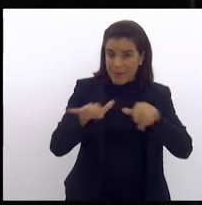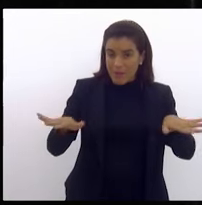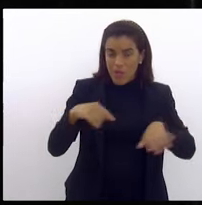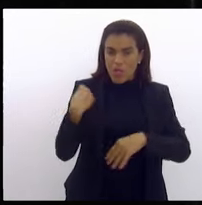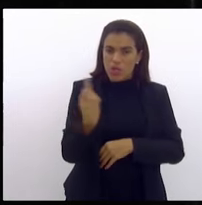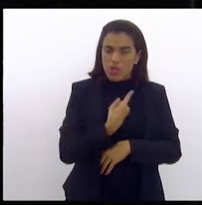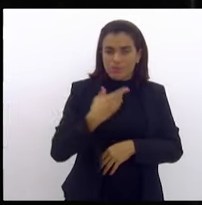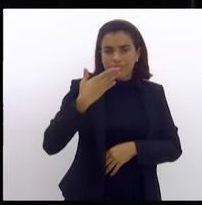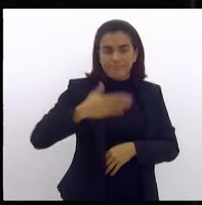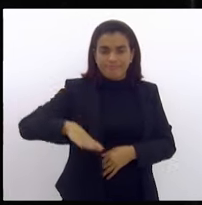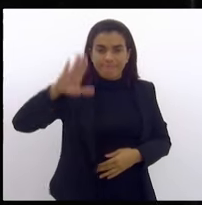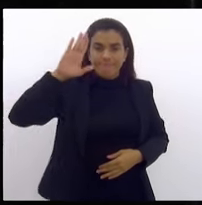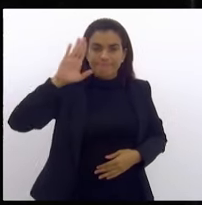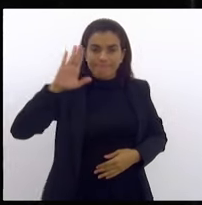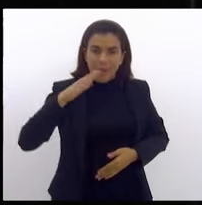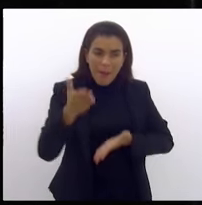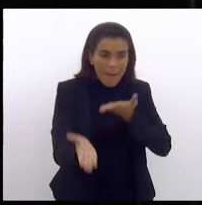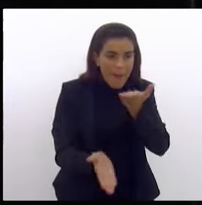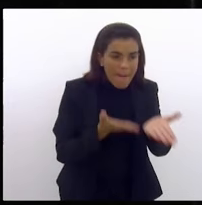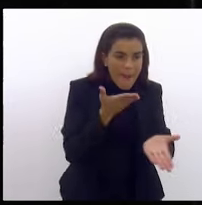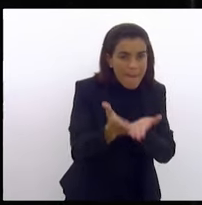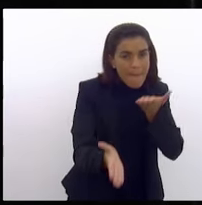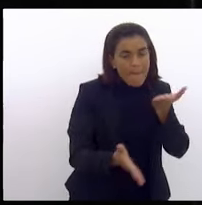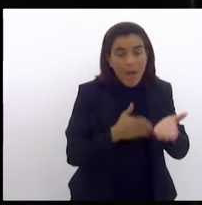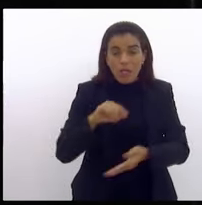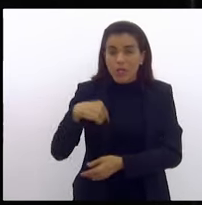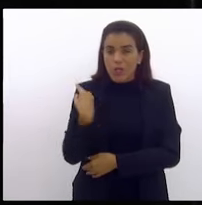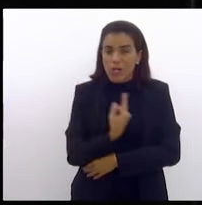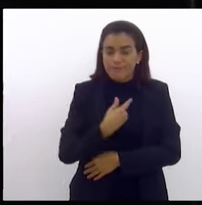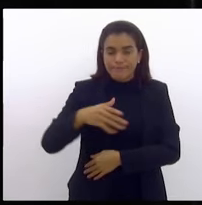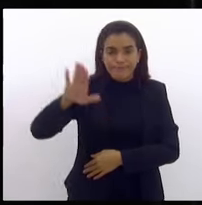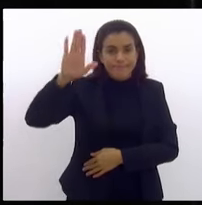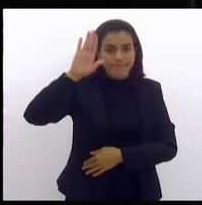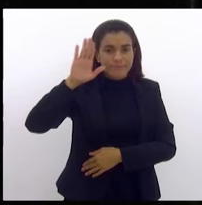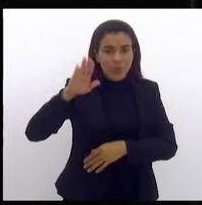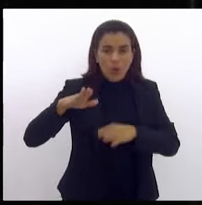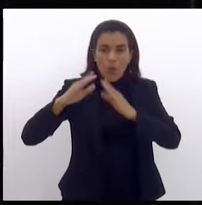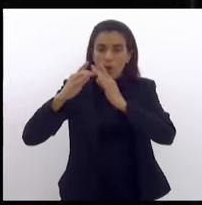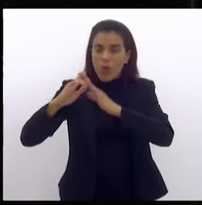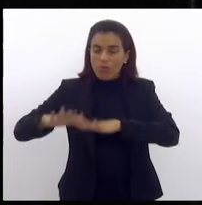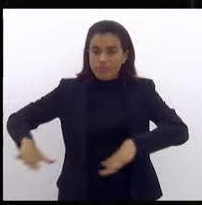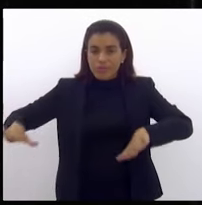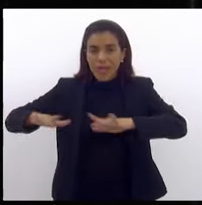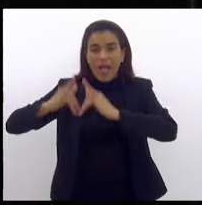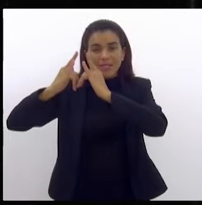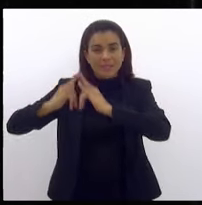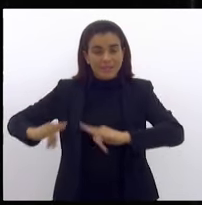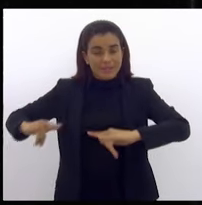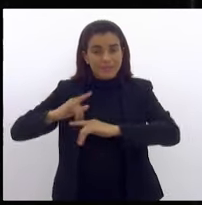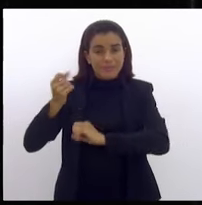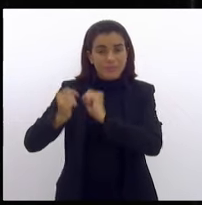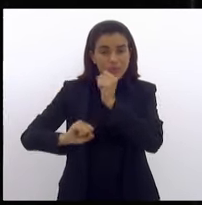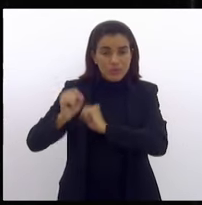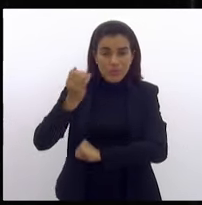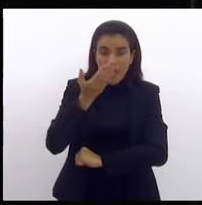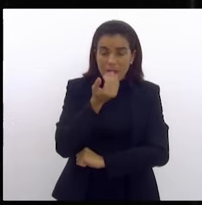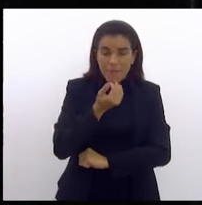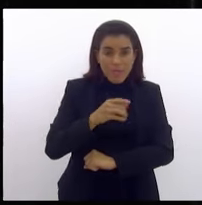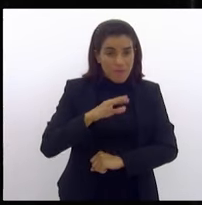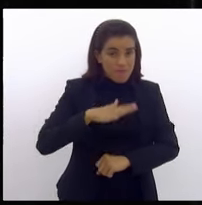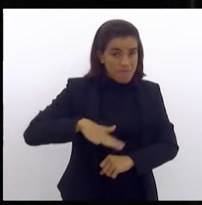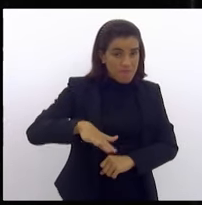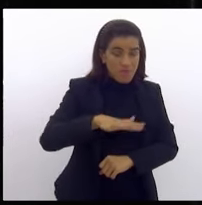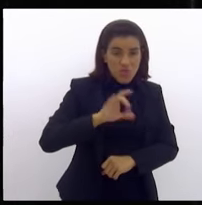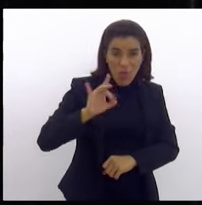nos colocamos a serviço, quando nós nos colocamos nossos assentamentos a serviço de produzir comida, não só para o